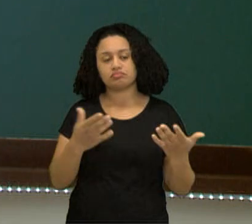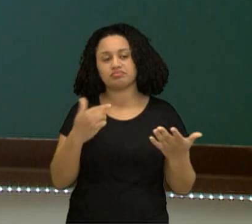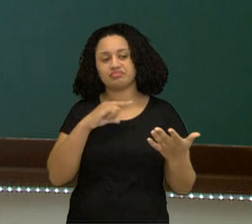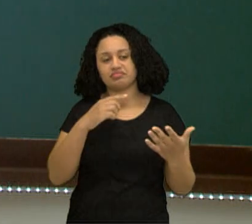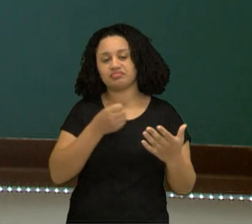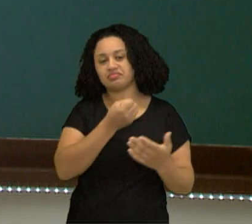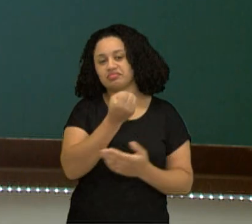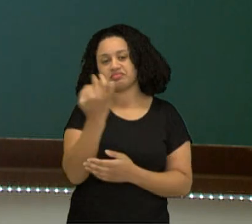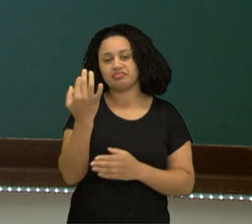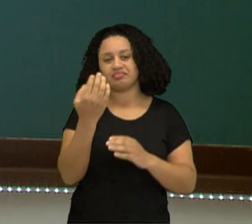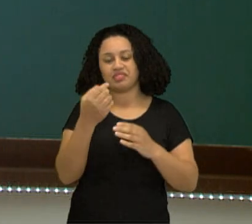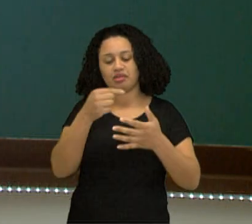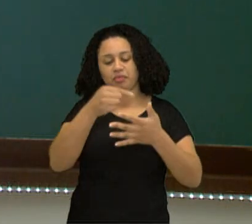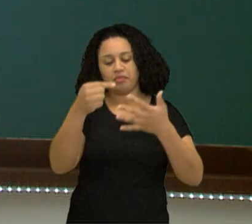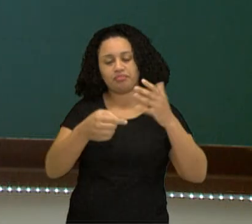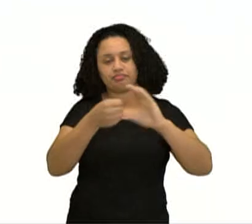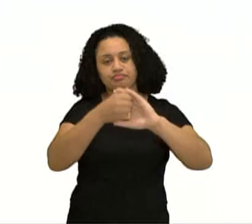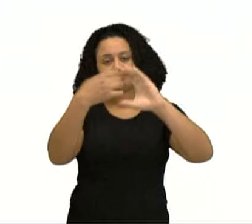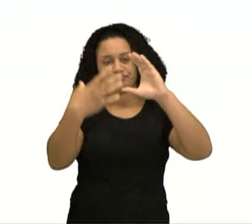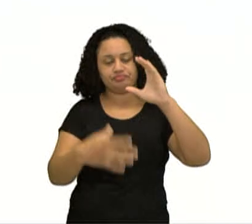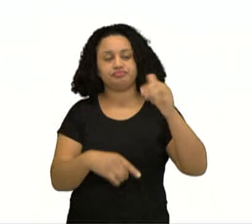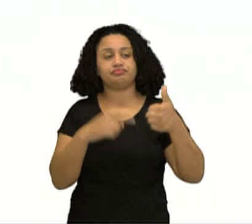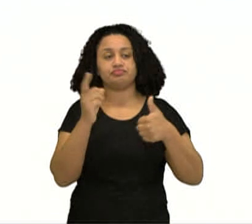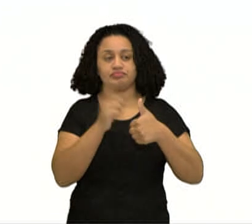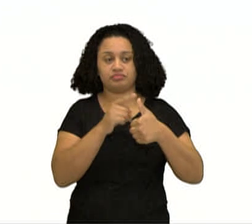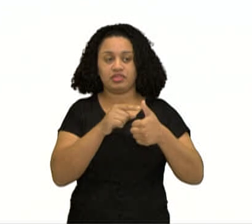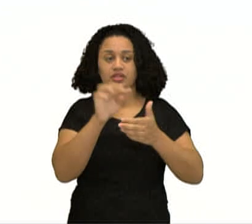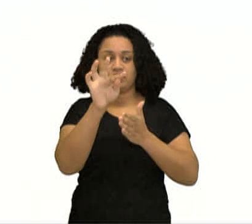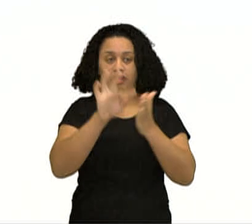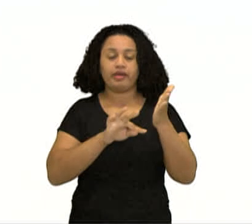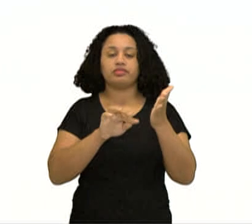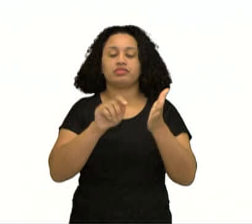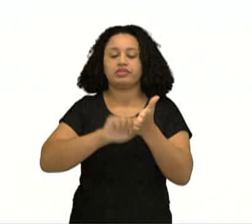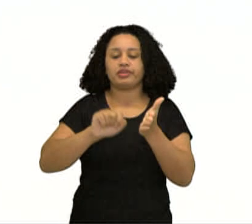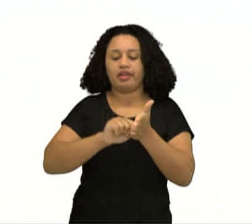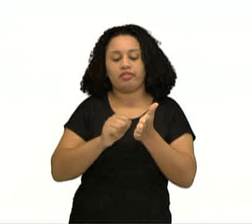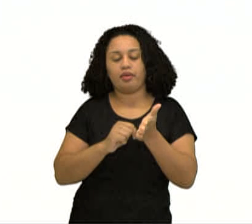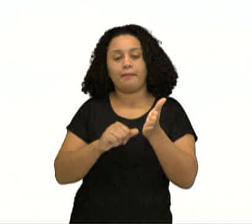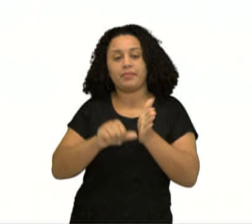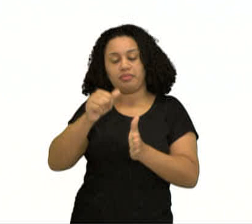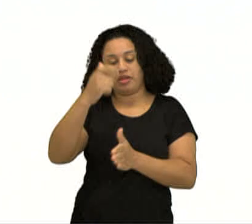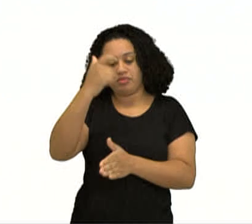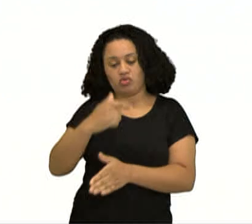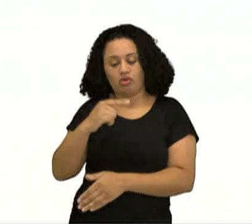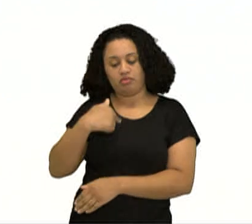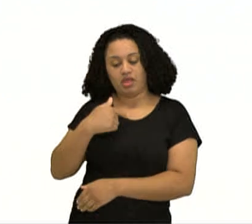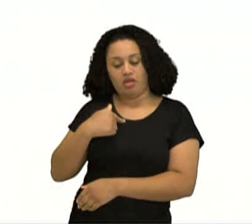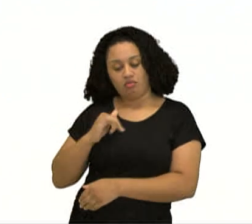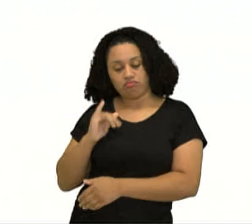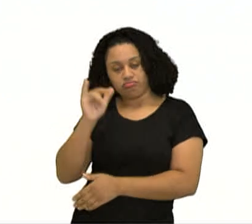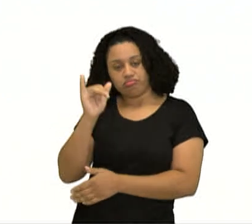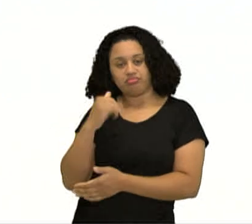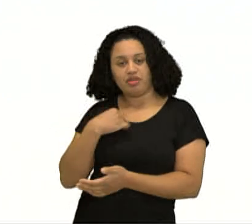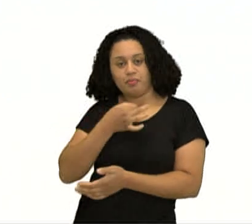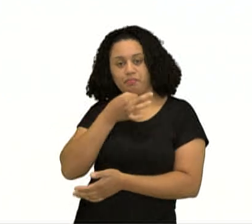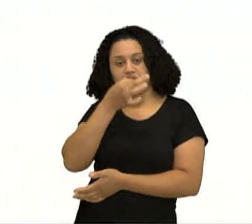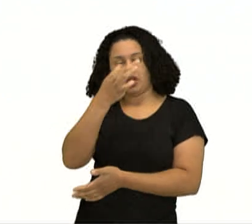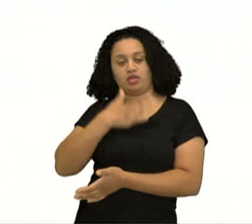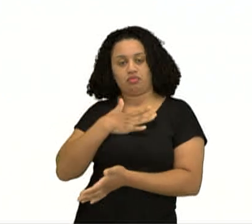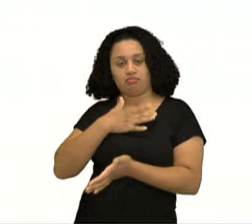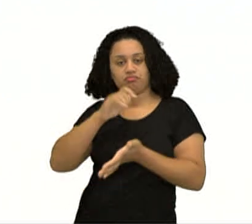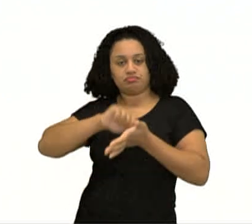algumas características. Então, textos escritos geralmente em primeira pessoa, uso